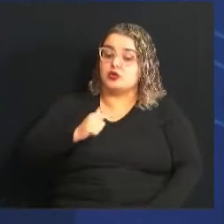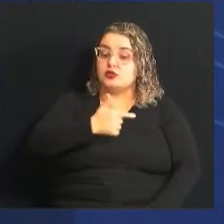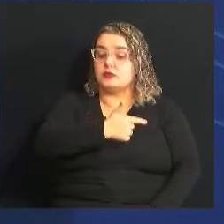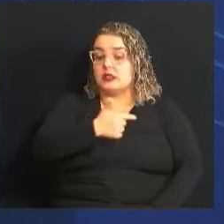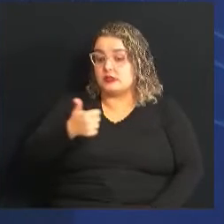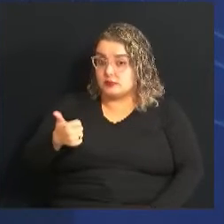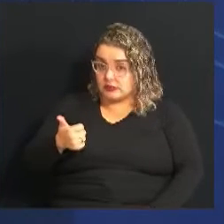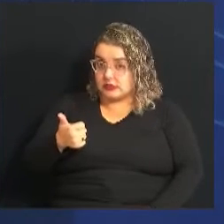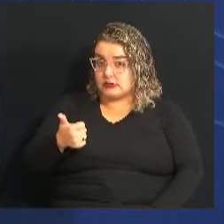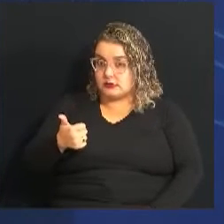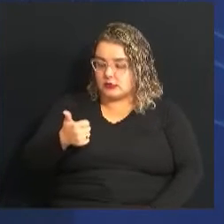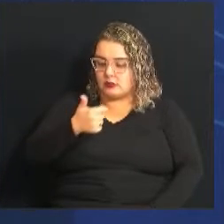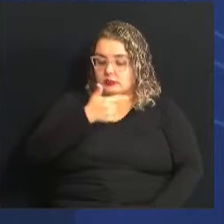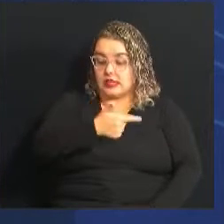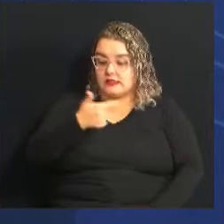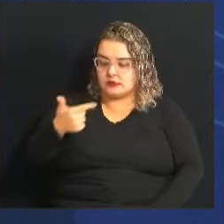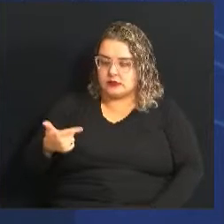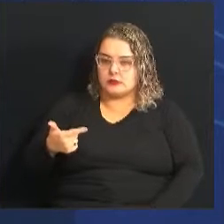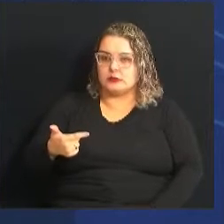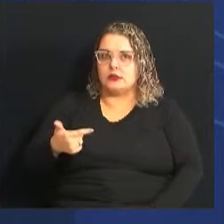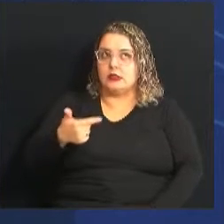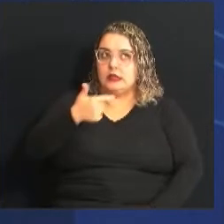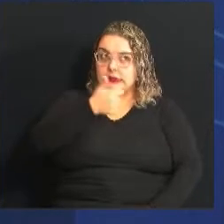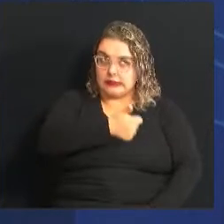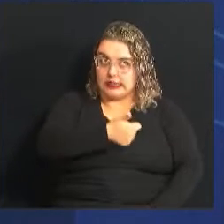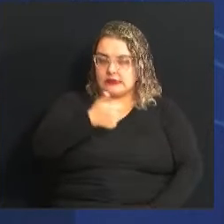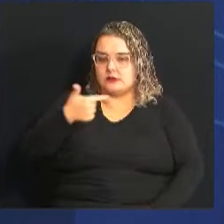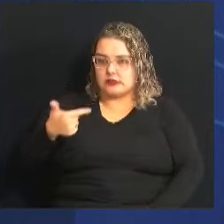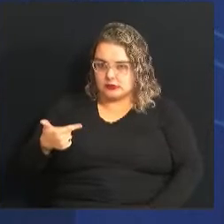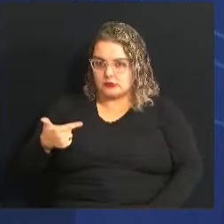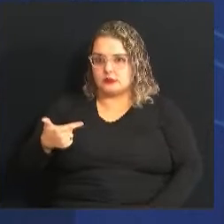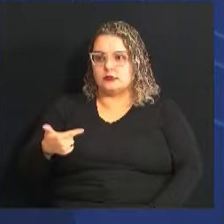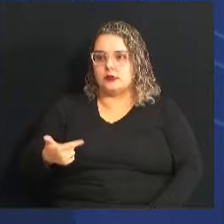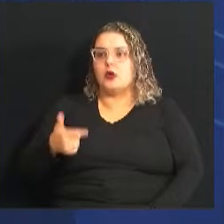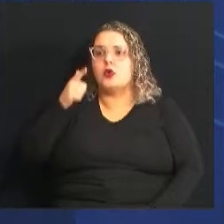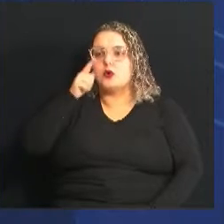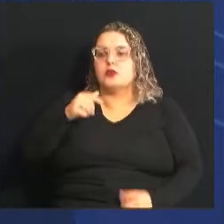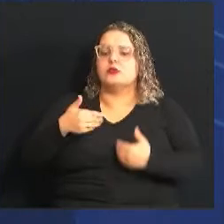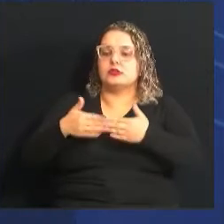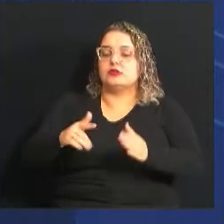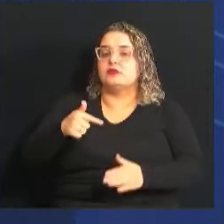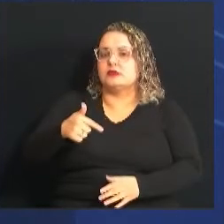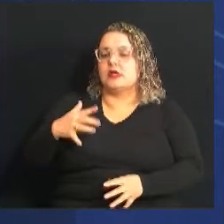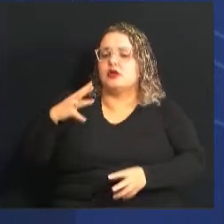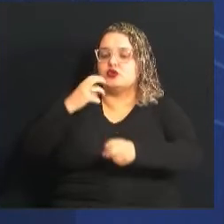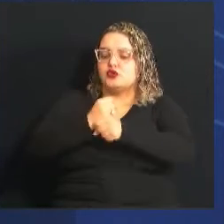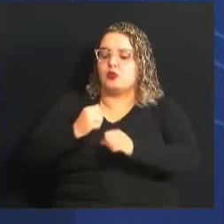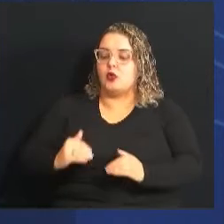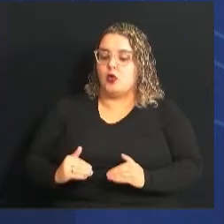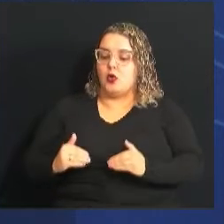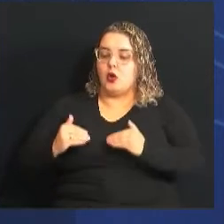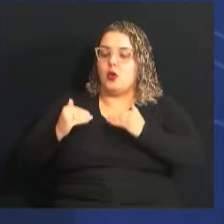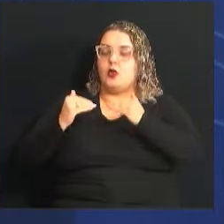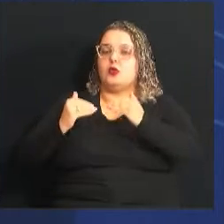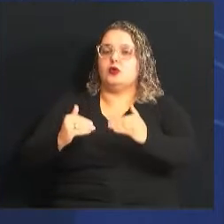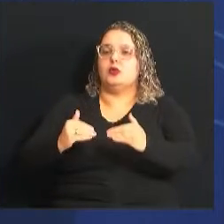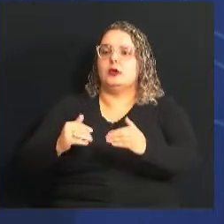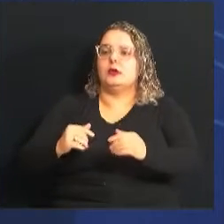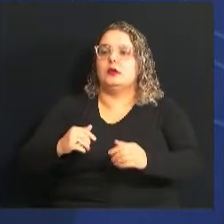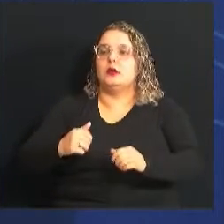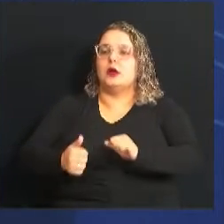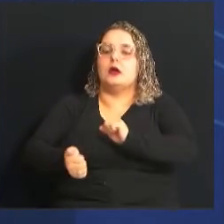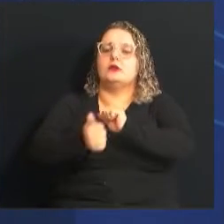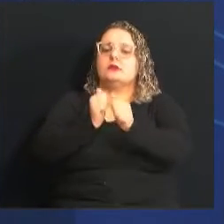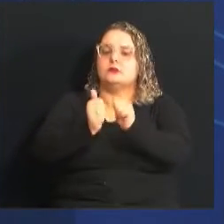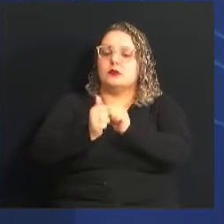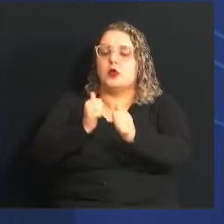com 32 pontos, conseguiu abrir 7 pontos da zona de rebaixamento. Então, está a cada rodada,